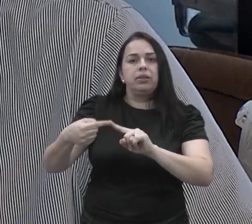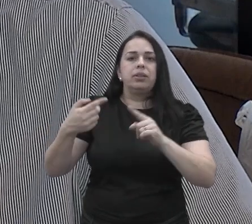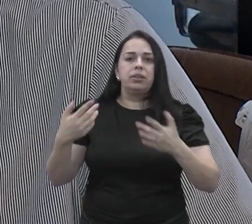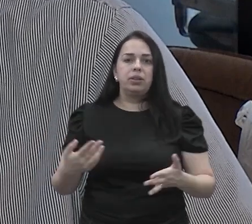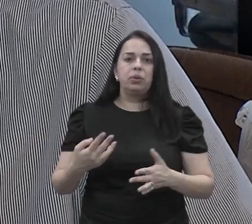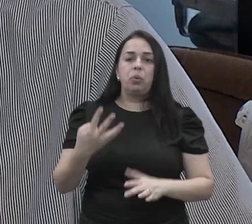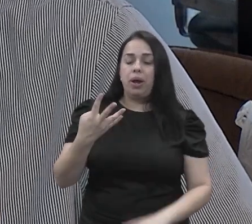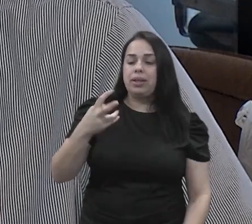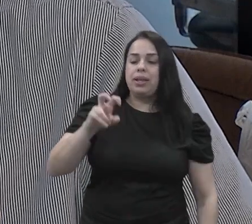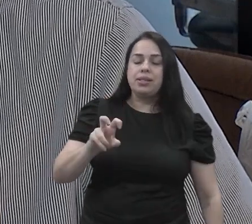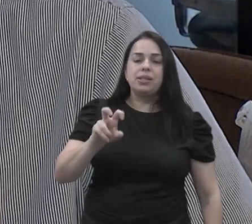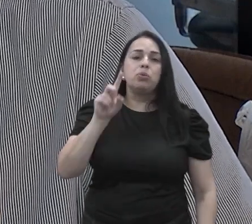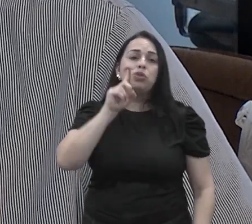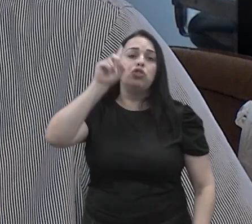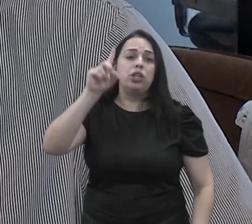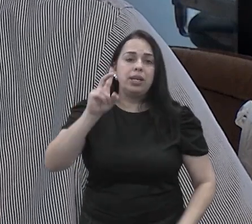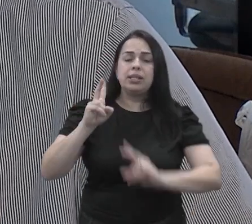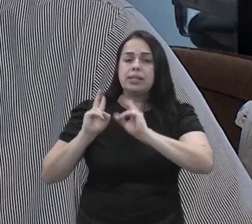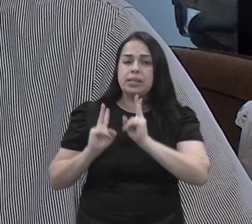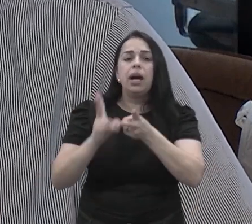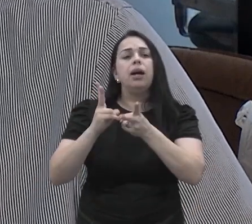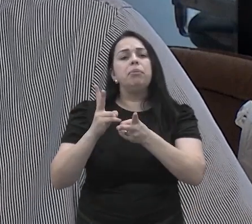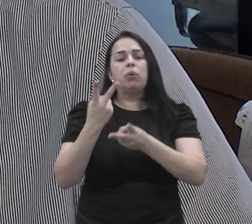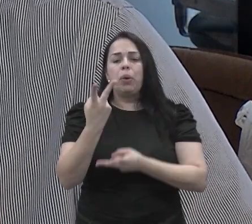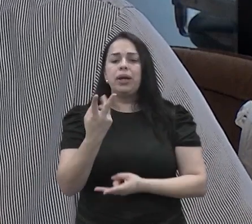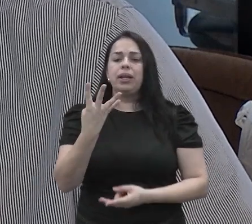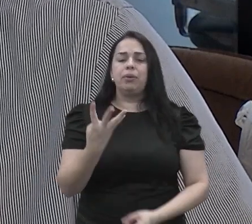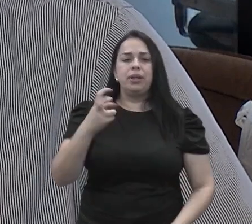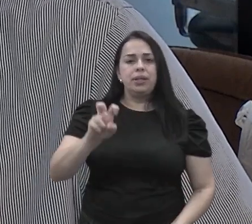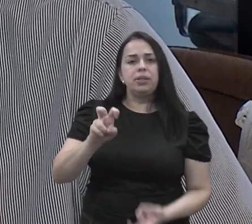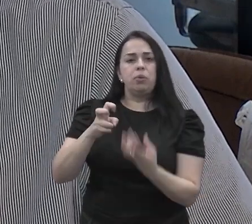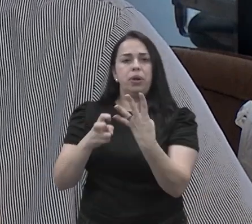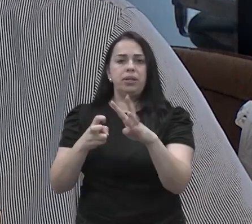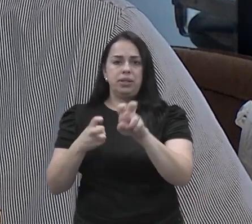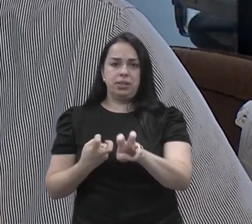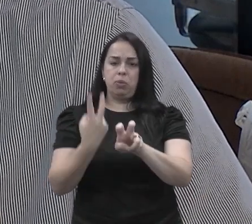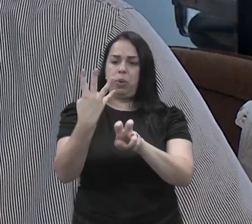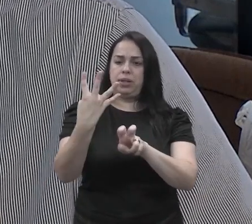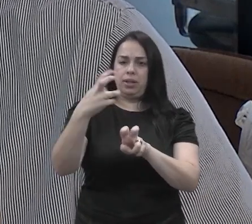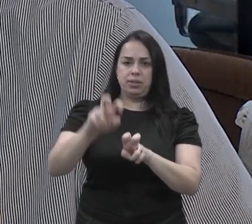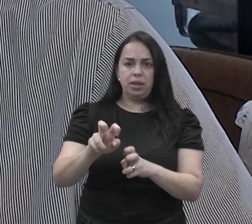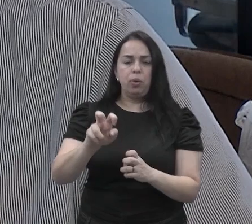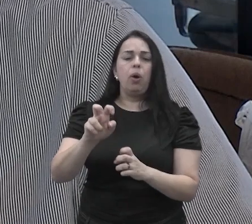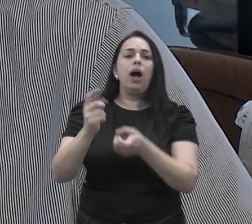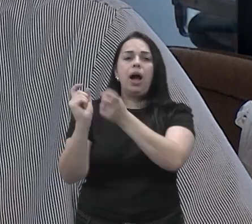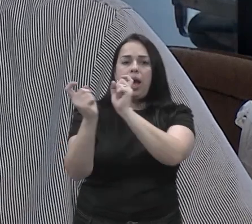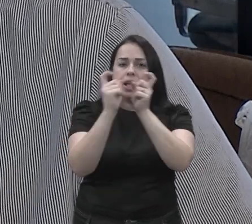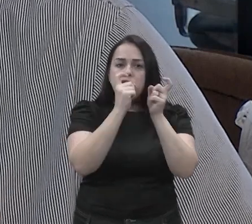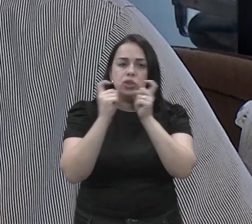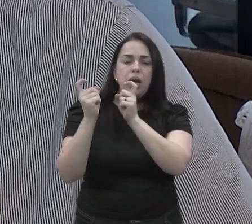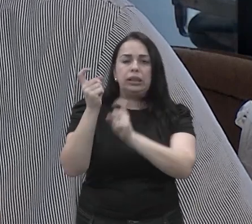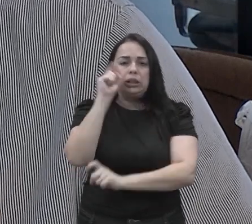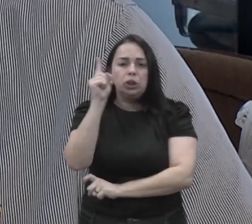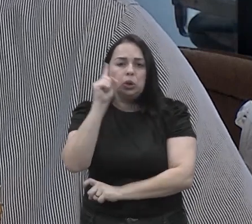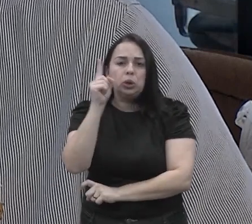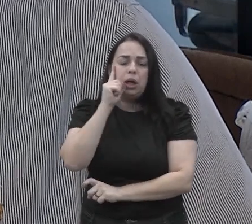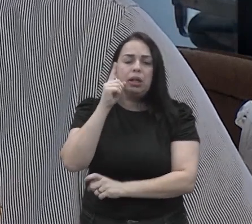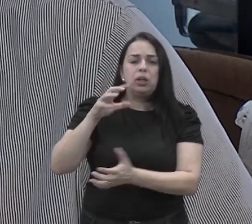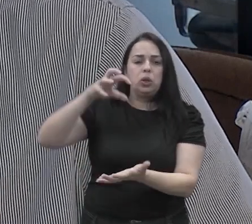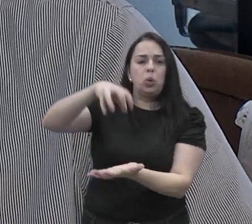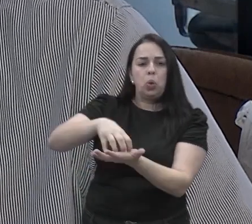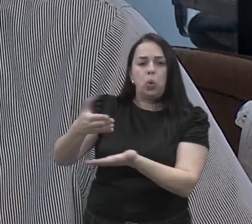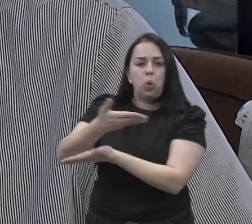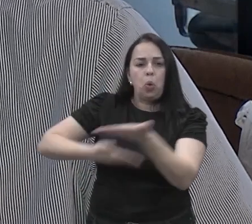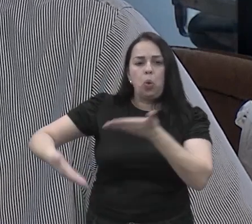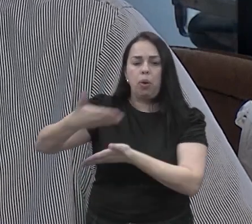perseguir essa meta. A cada 45 dias eles se reúnem, podem antecipar essa reunião. Com base em